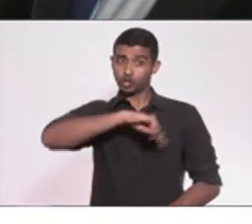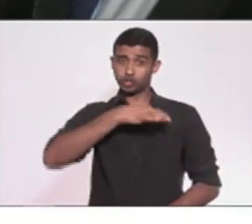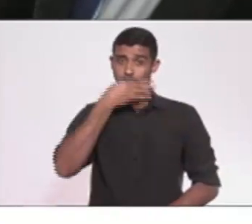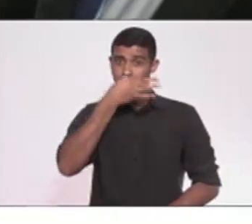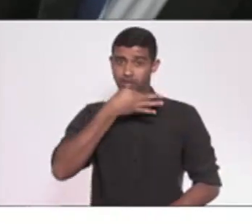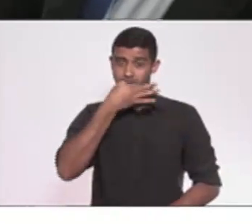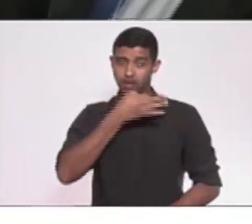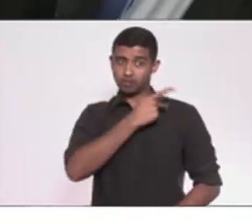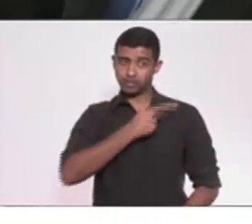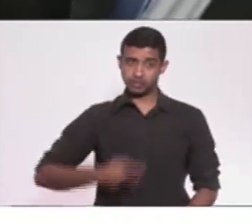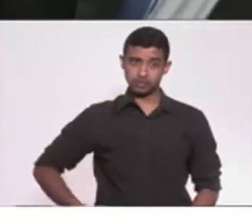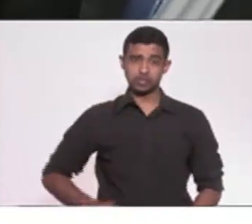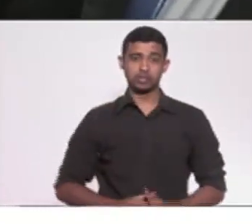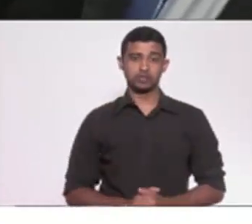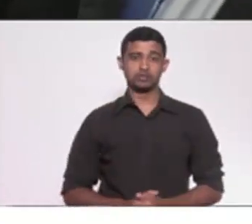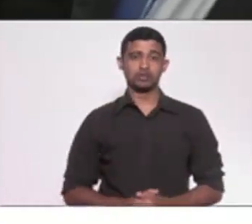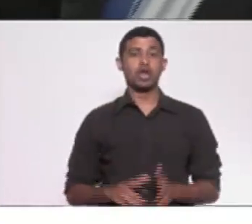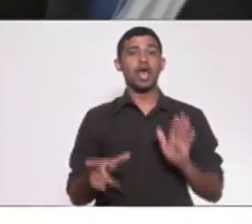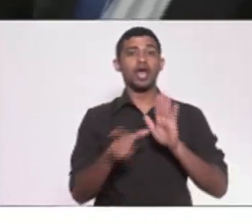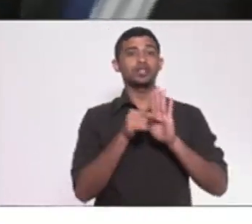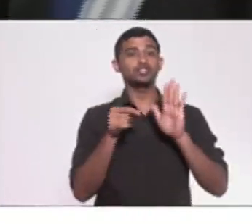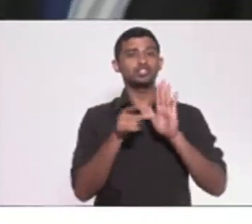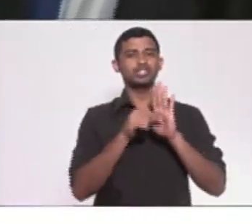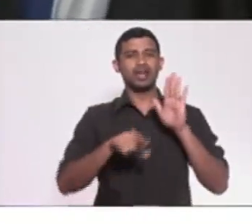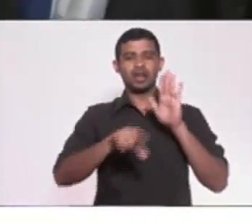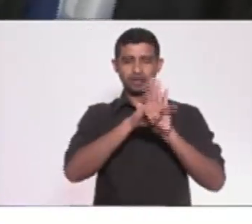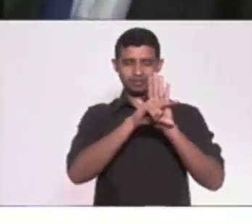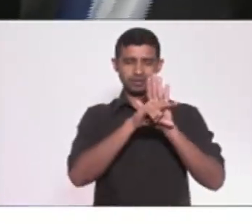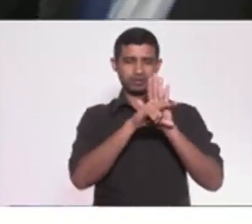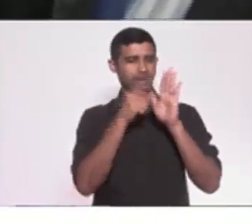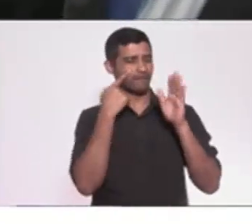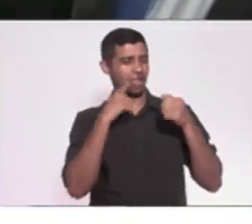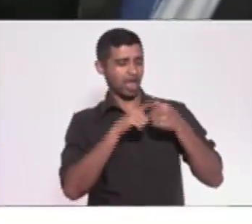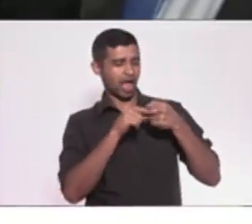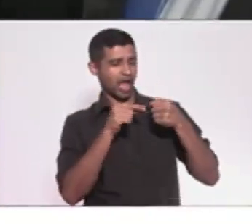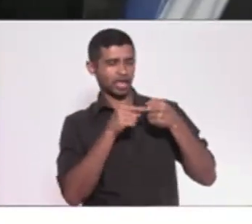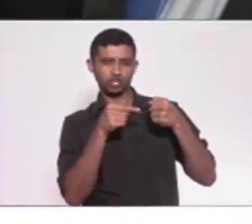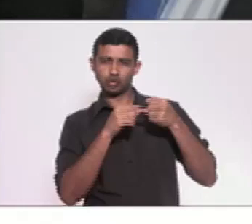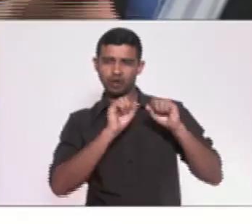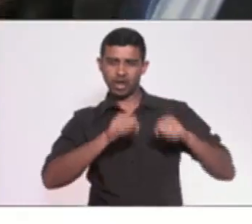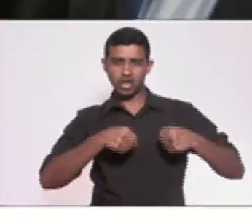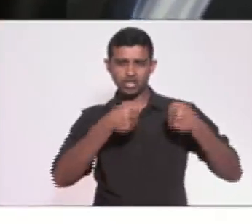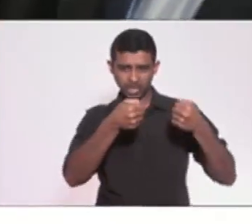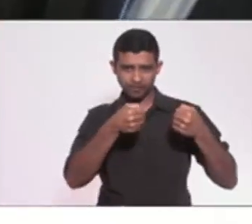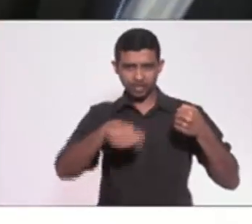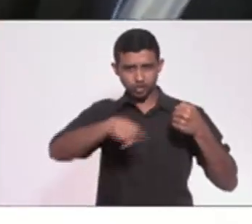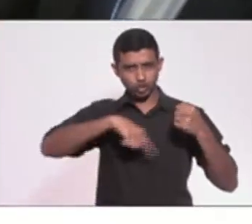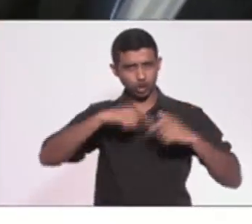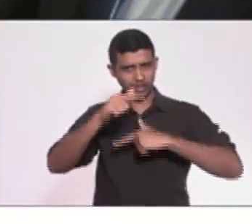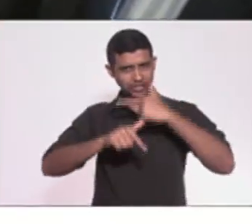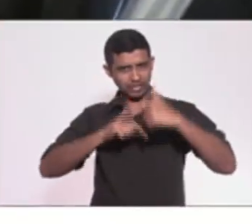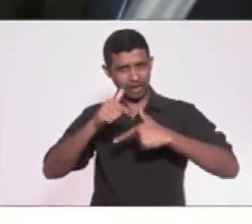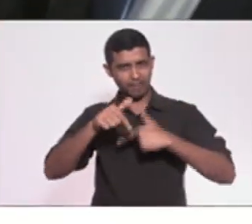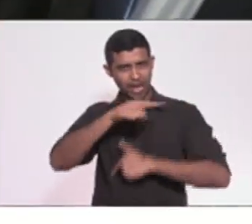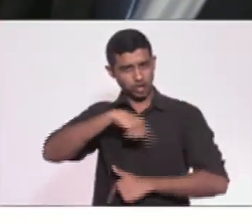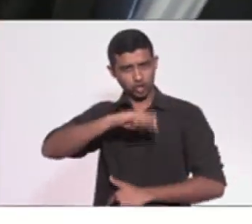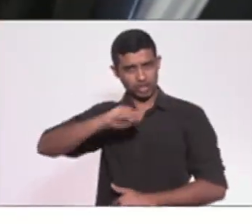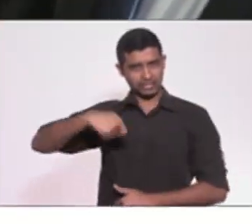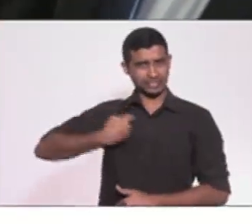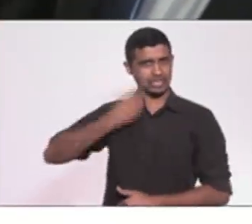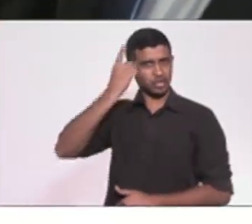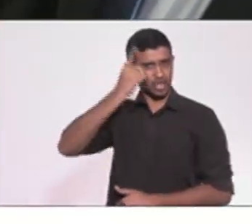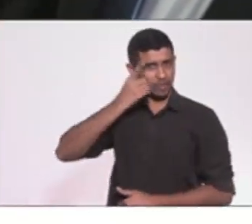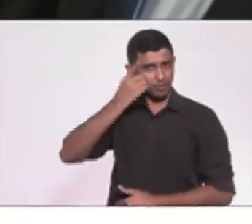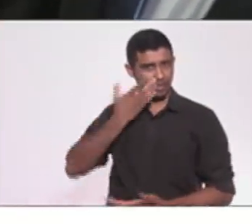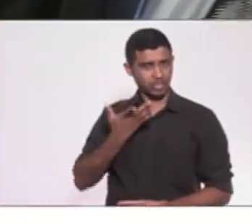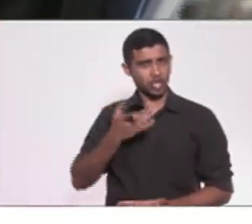presidente, destacar um parágrafo de um artigo que defende o nosso trabalho como parlamentar, o nosso